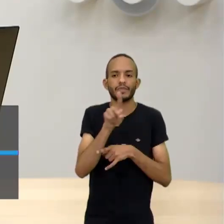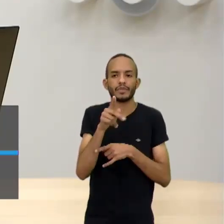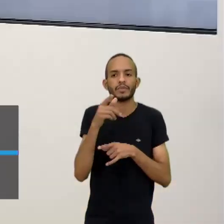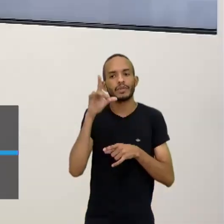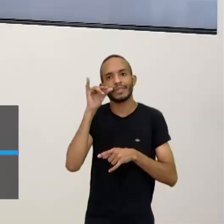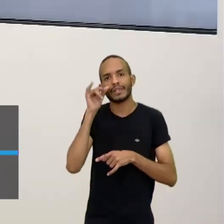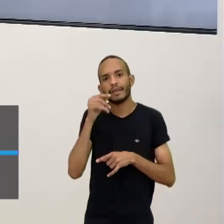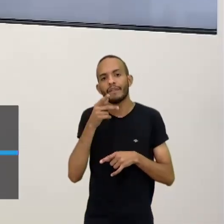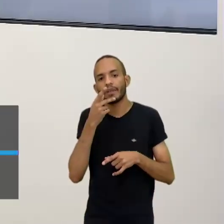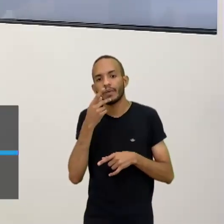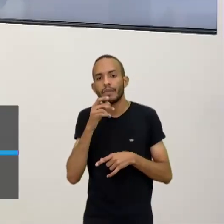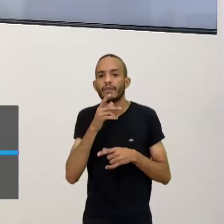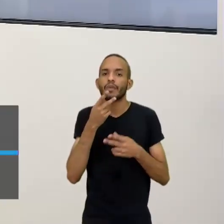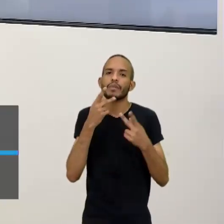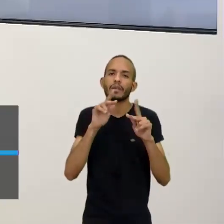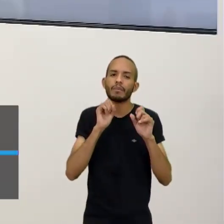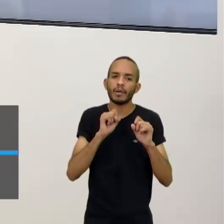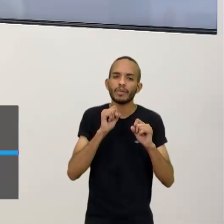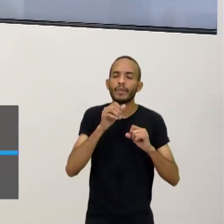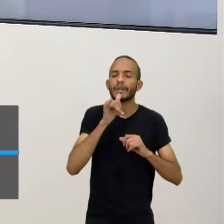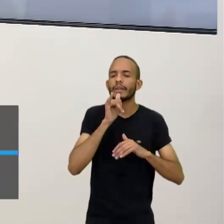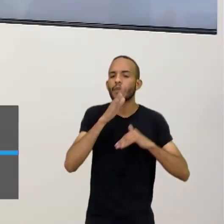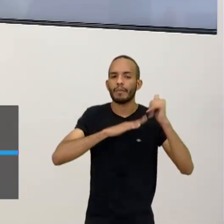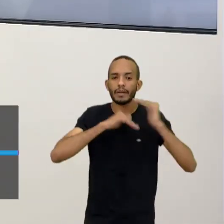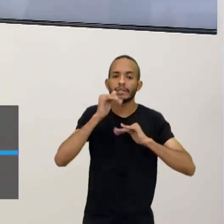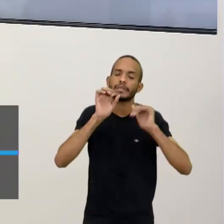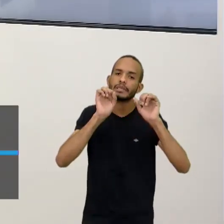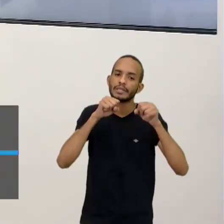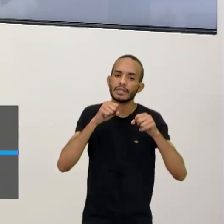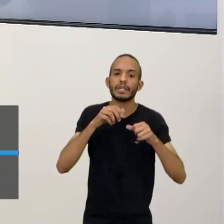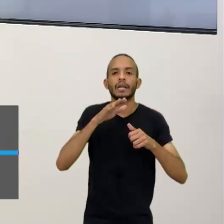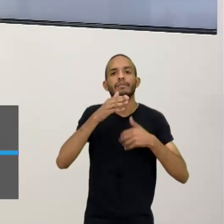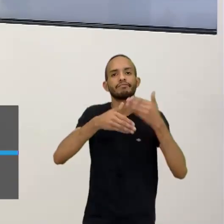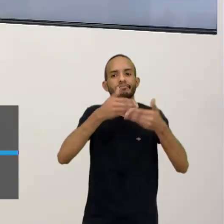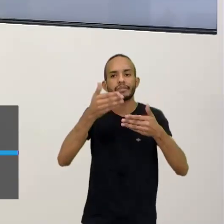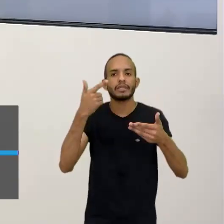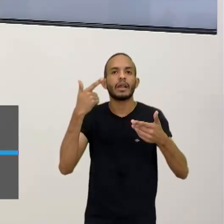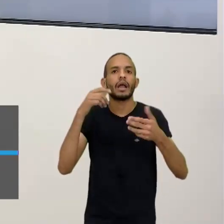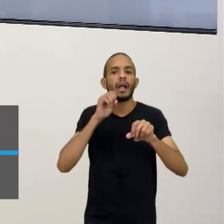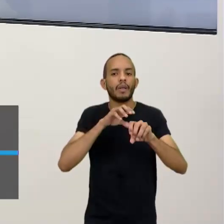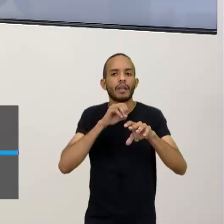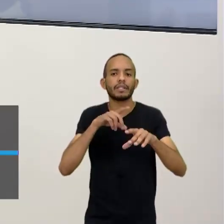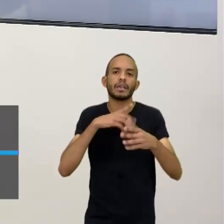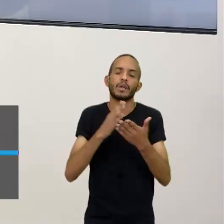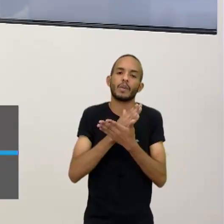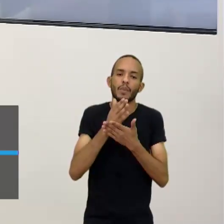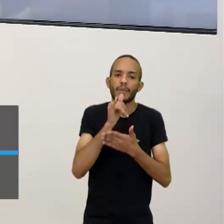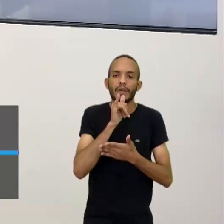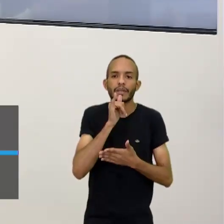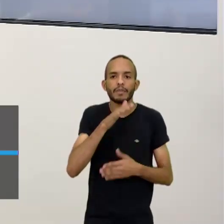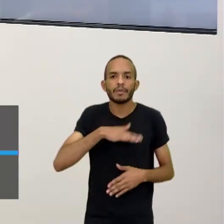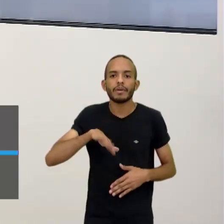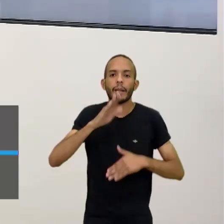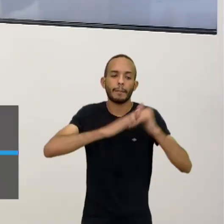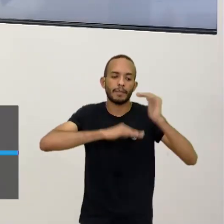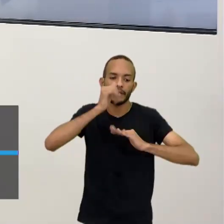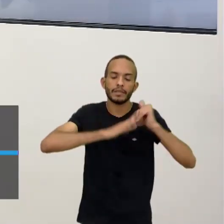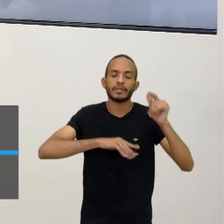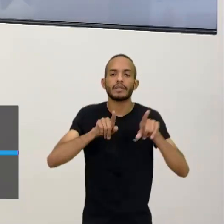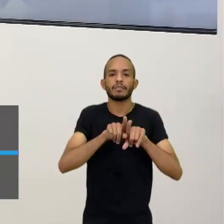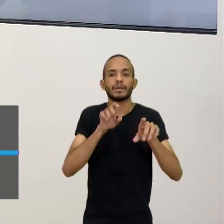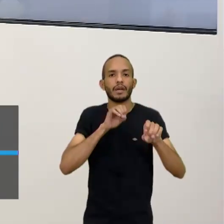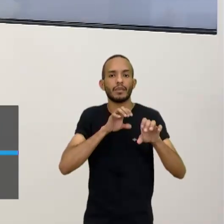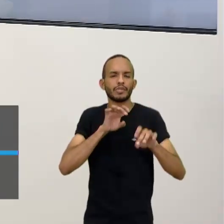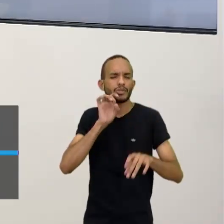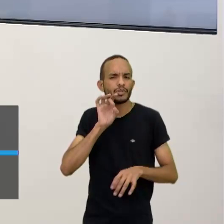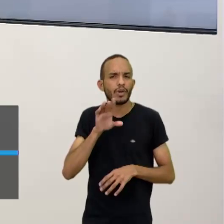no Instagram está falando, você poderia dar um exemplo prático? Sim, nas próximas aulas a gente vai dar alguns exemplos práticos. A aula